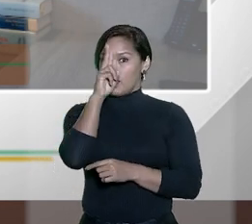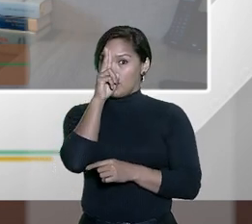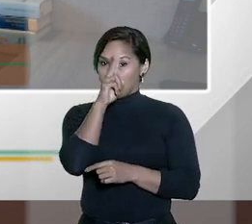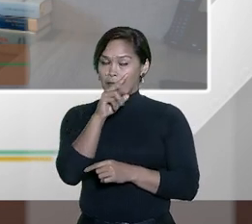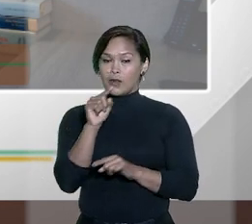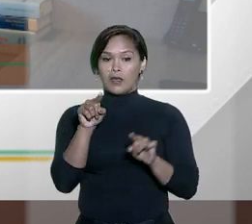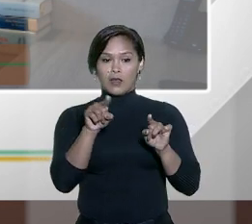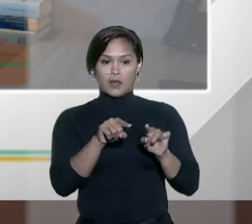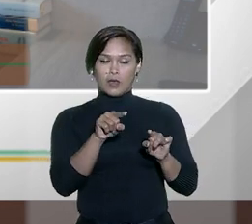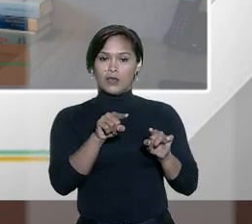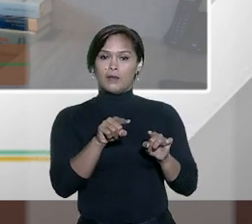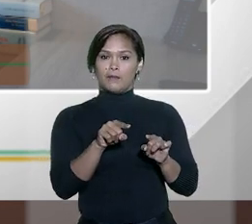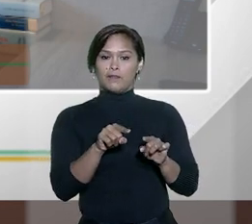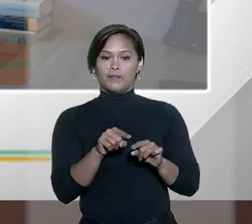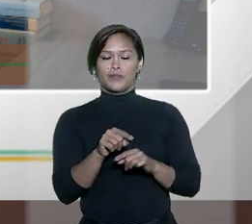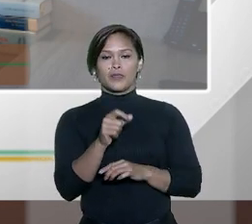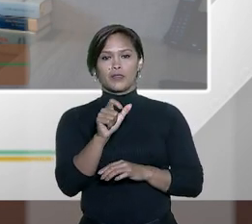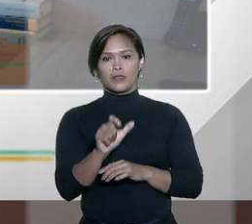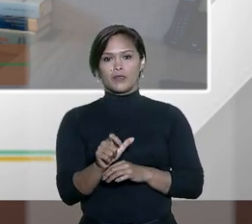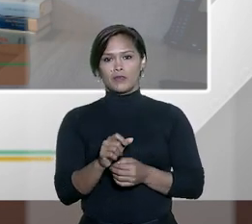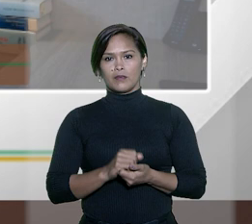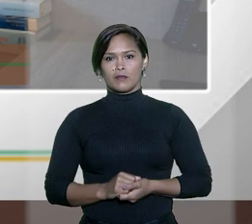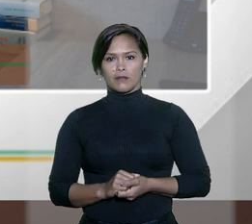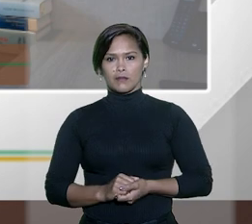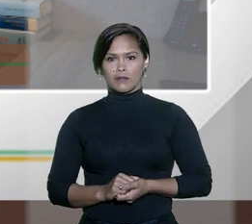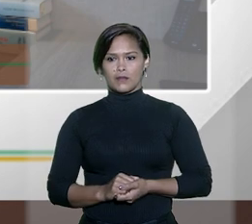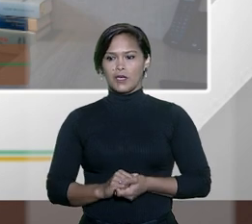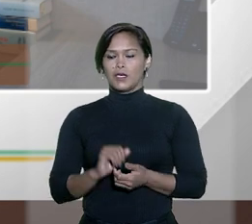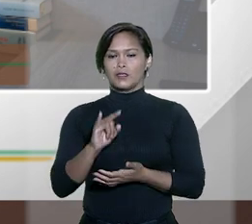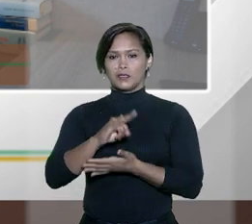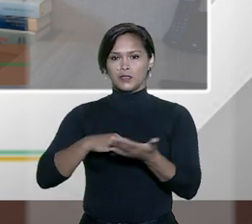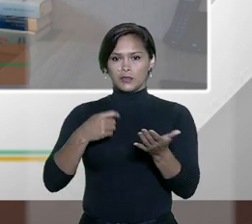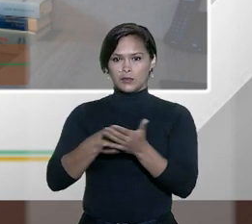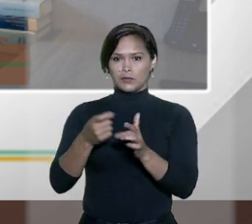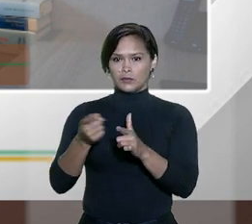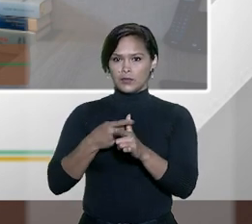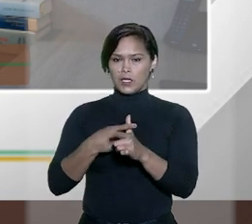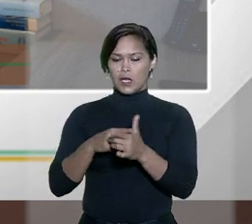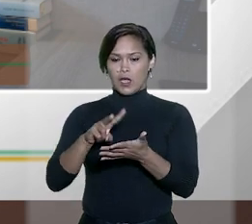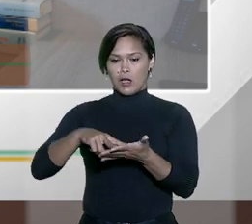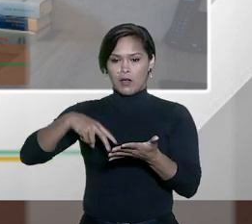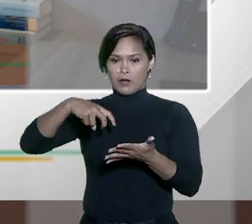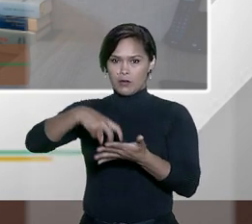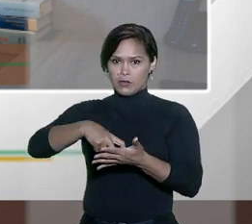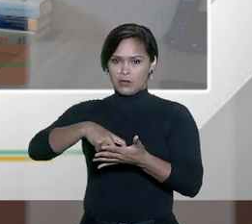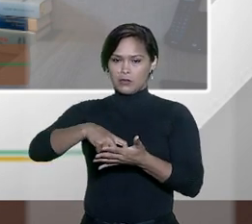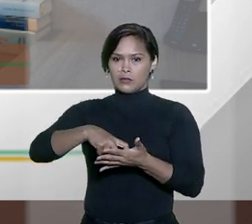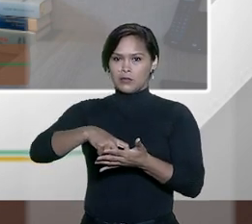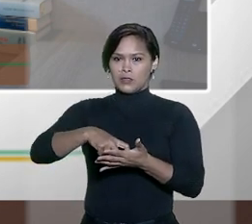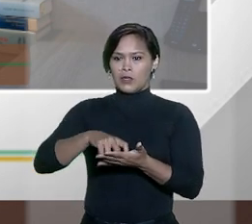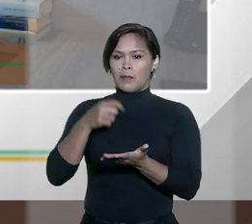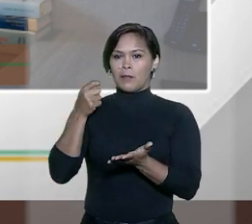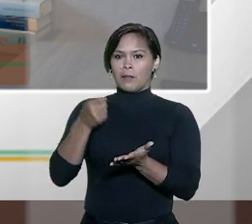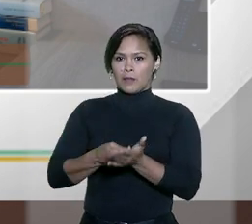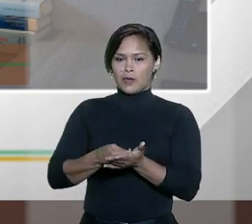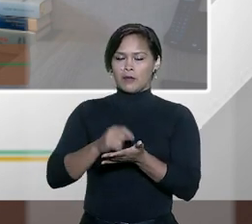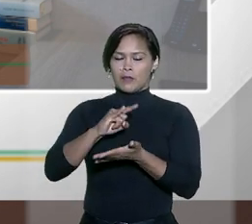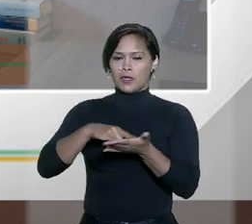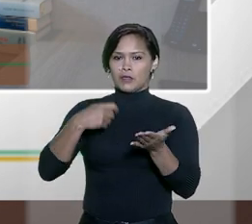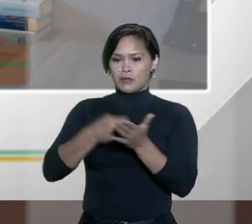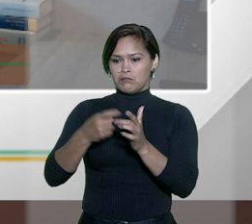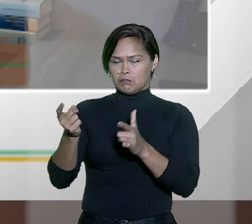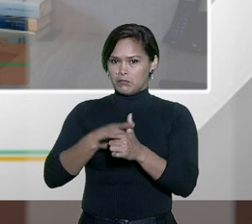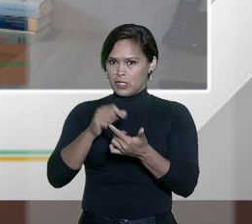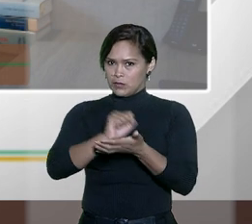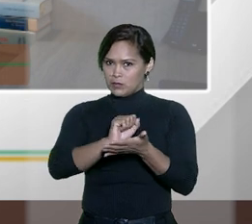Lembrando que se o precatório, se a condenação enseja pagamento em